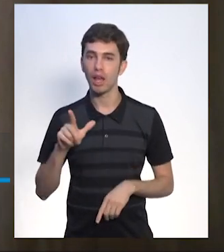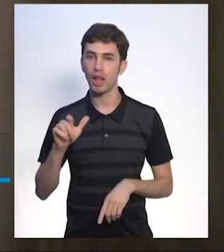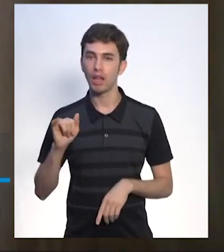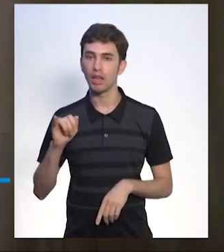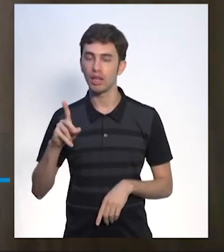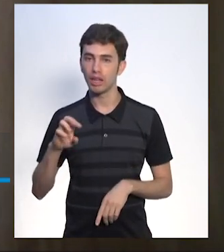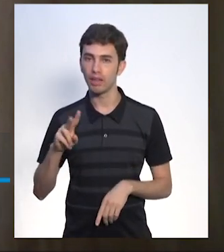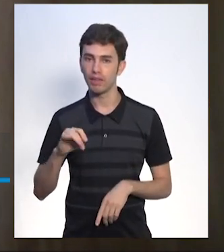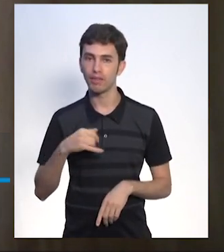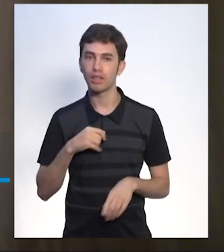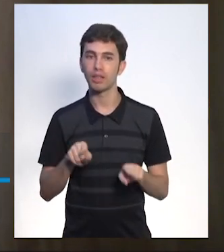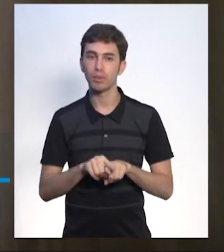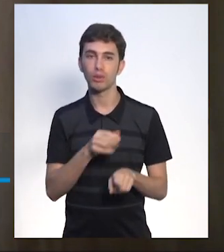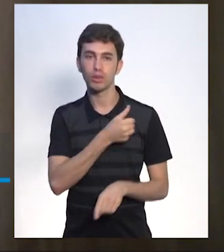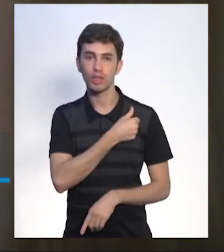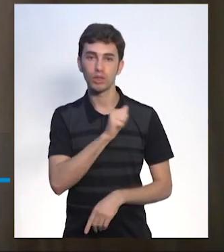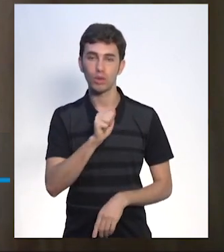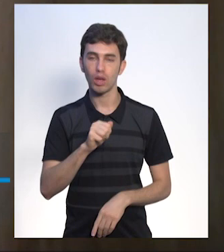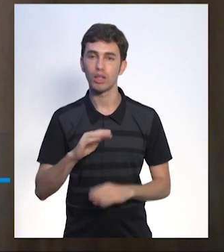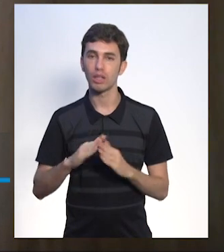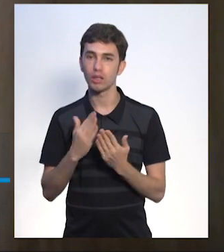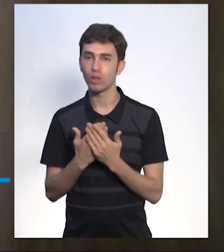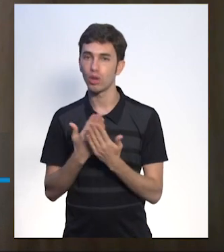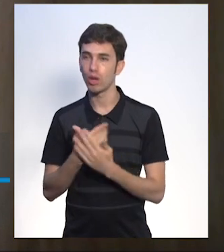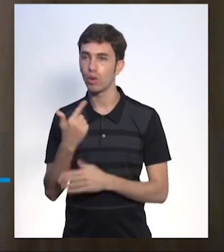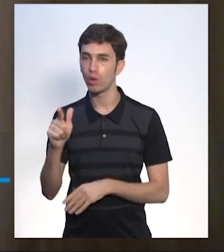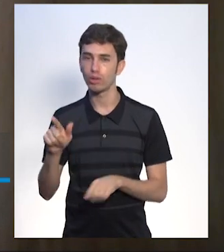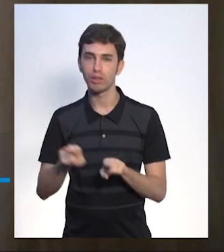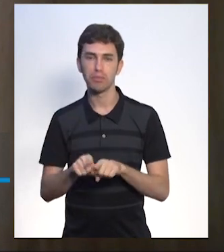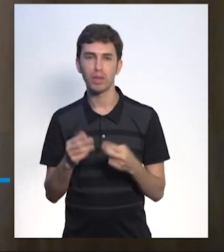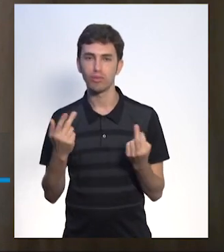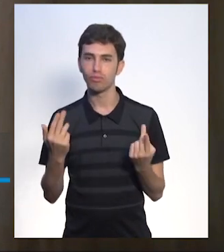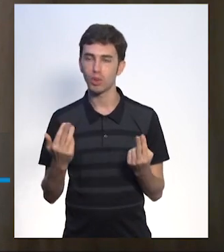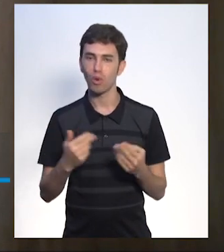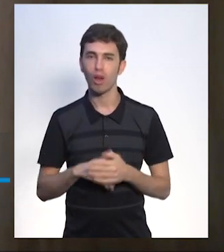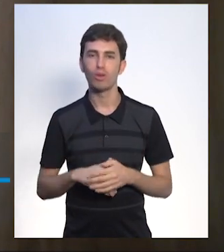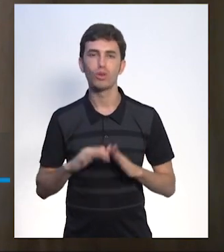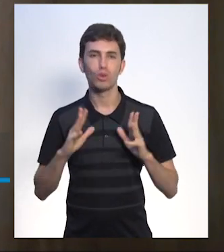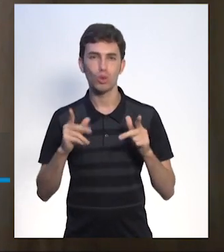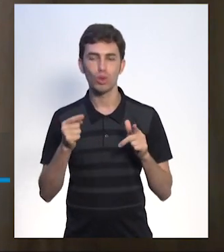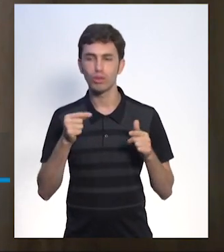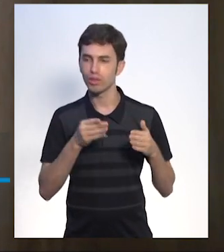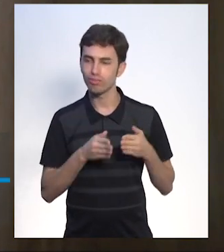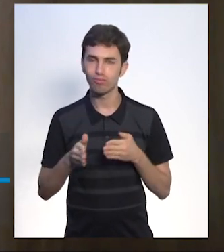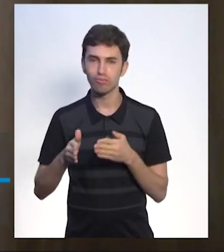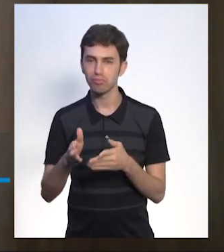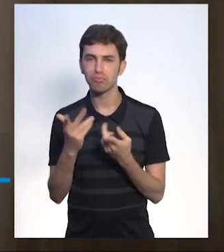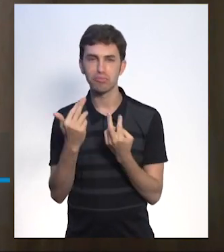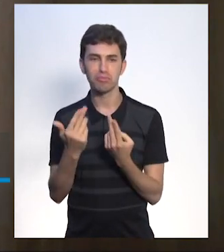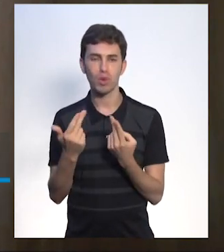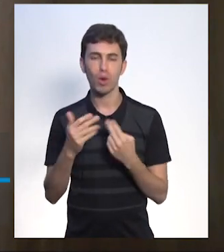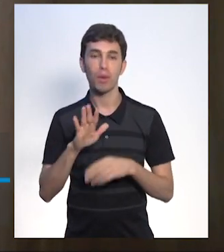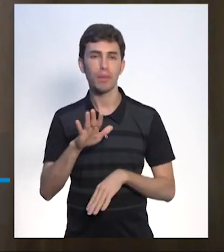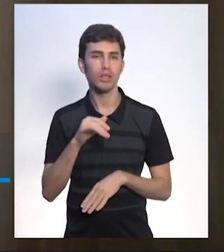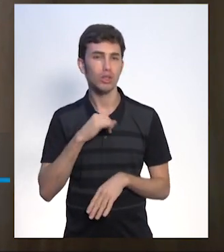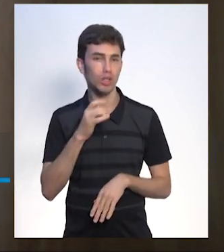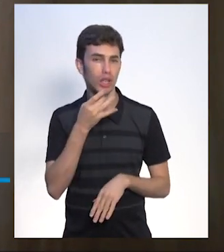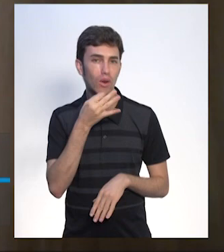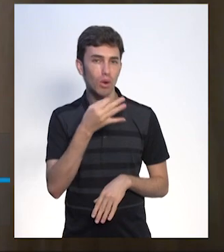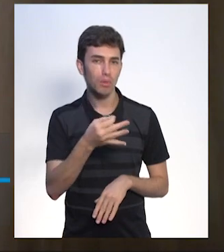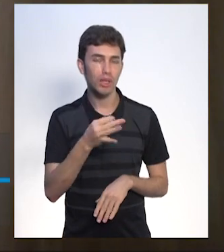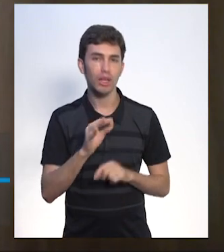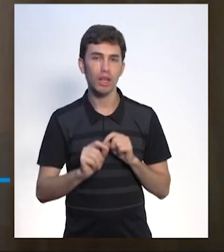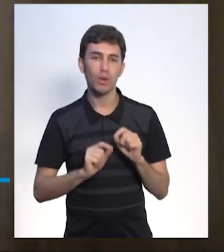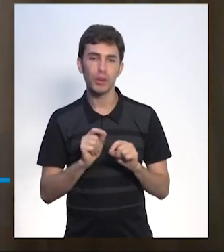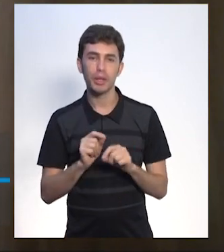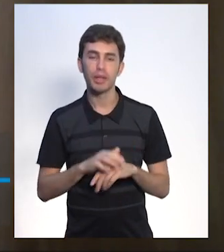A, lá da Escola Mário Cosel, também. E todos seguiram por essa linha, Osmar. Eu só quero fazer um comentário antes de